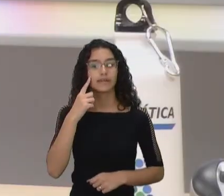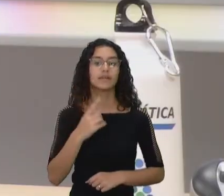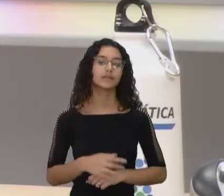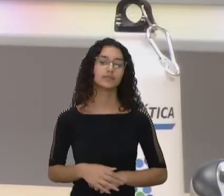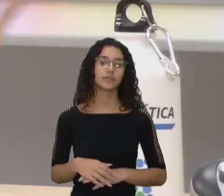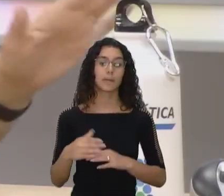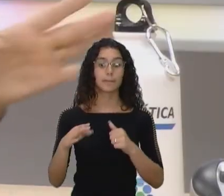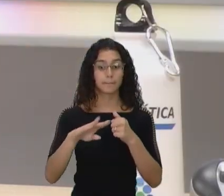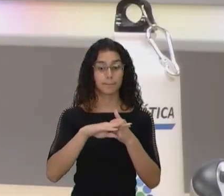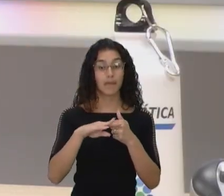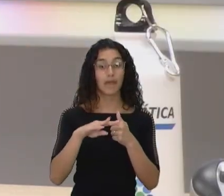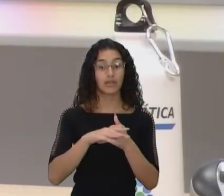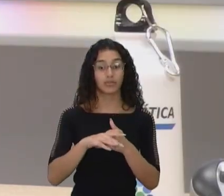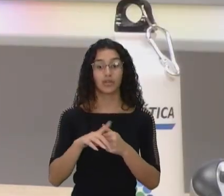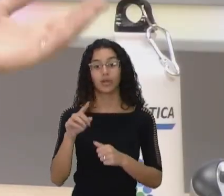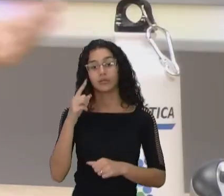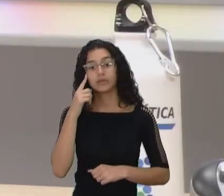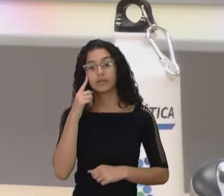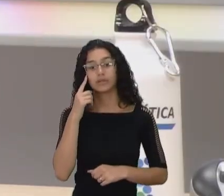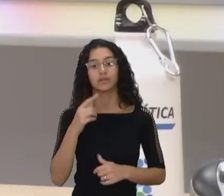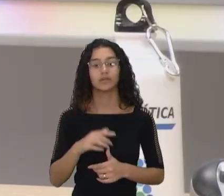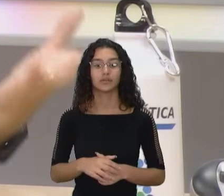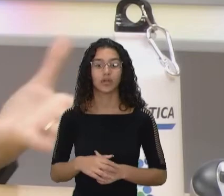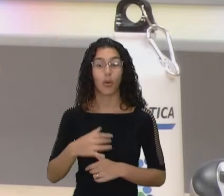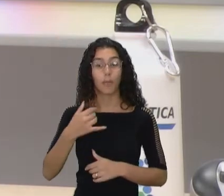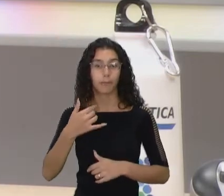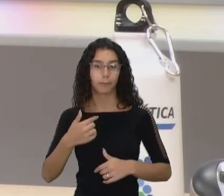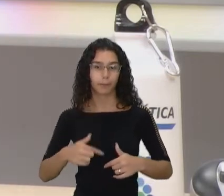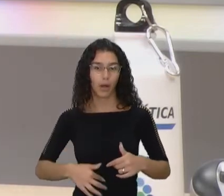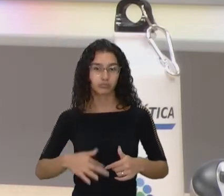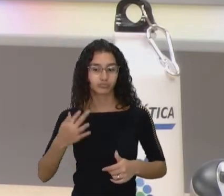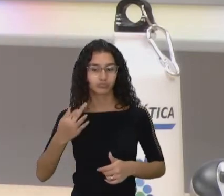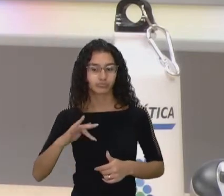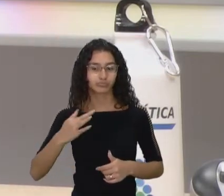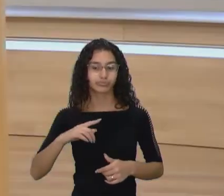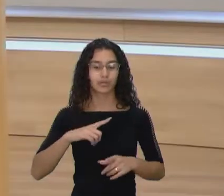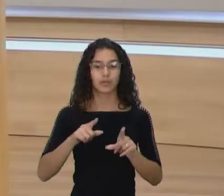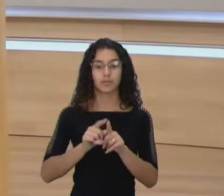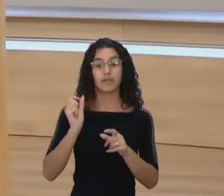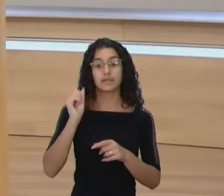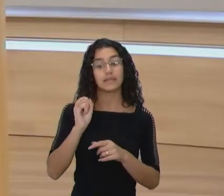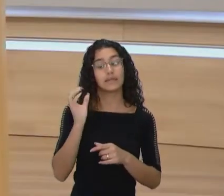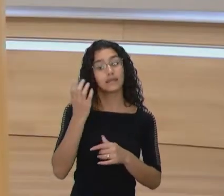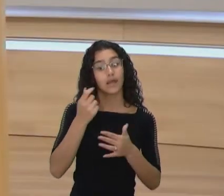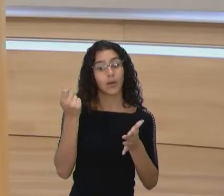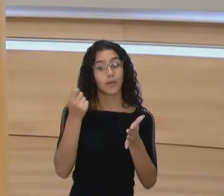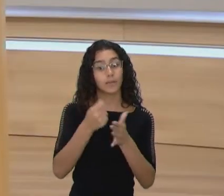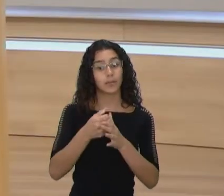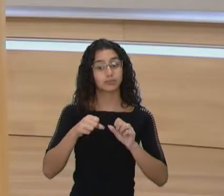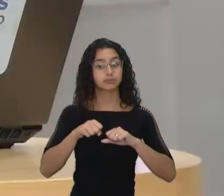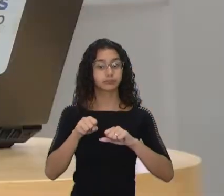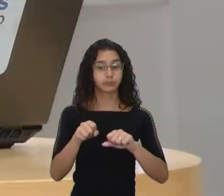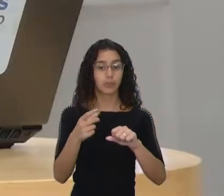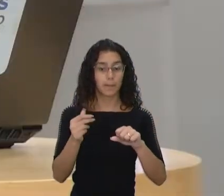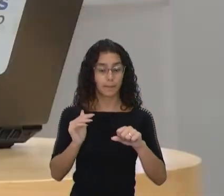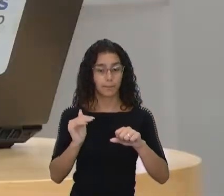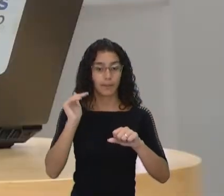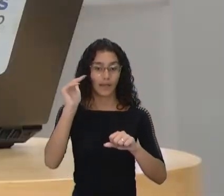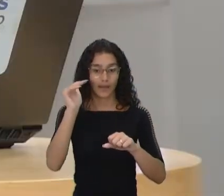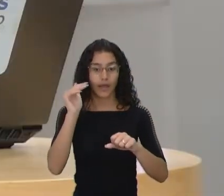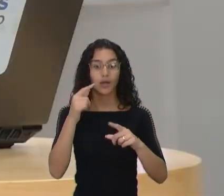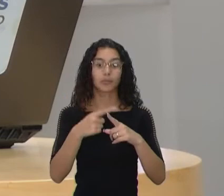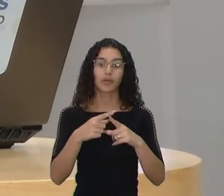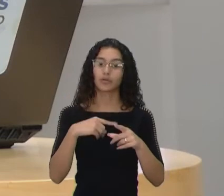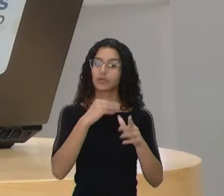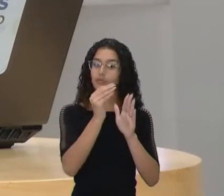né, mediana ali, não pensando em situações, né, dor de barriga. Se você quiser comprar assim, um carrinho mais caro, né, porque